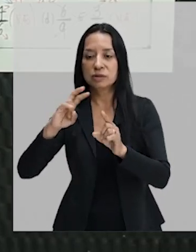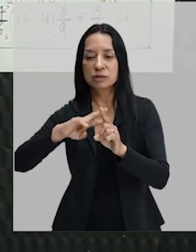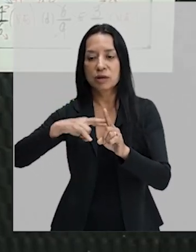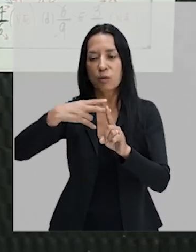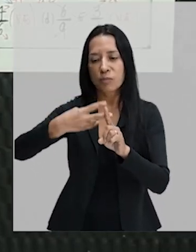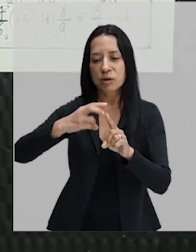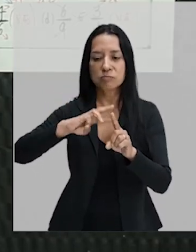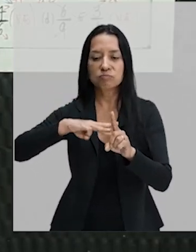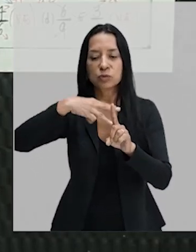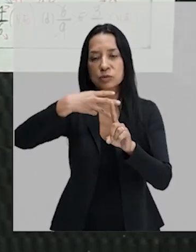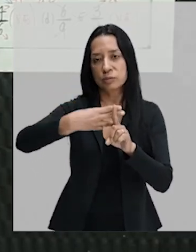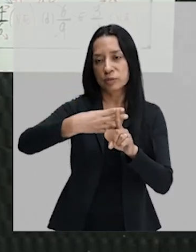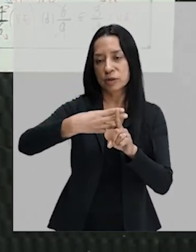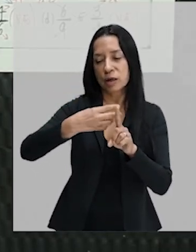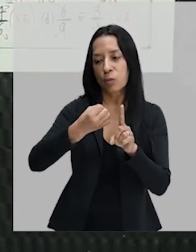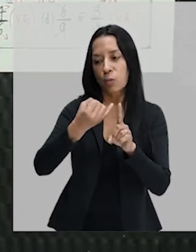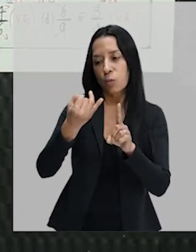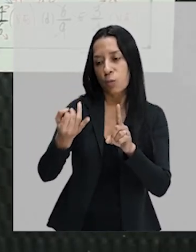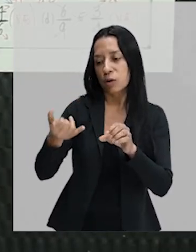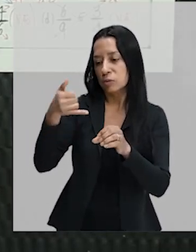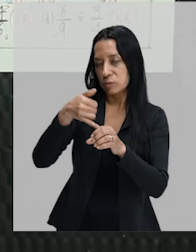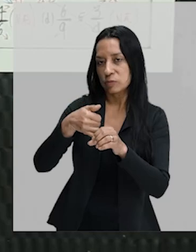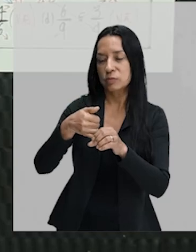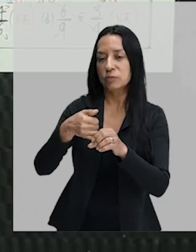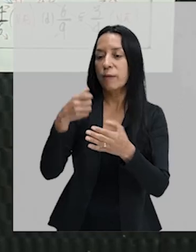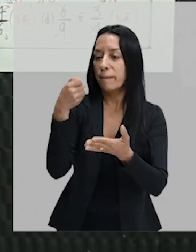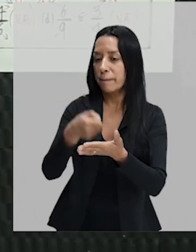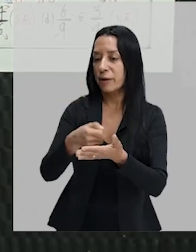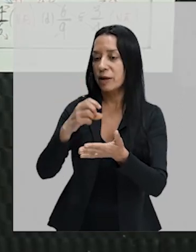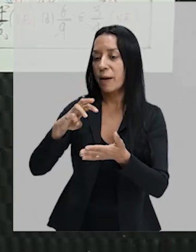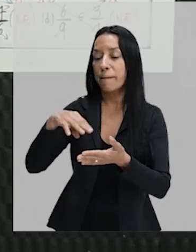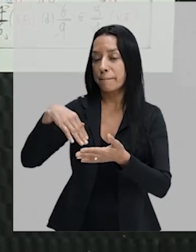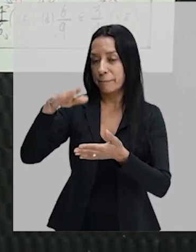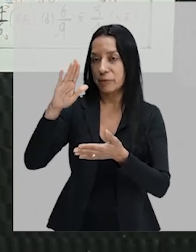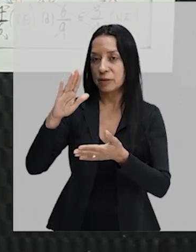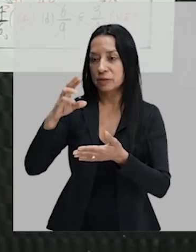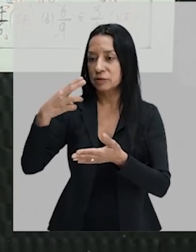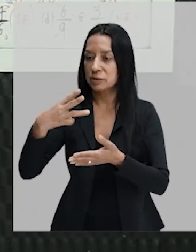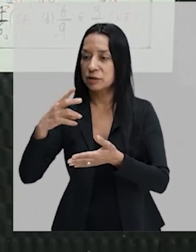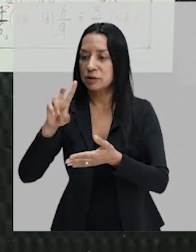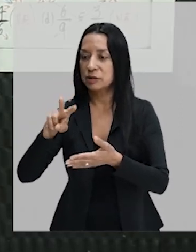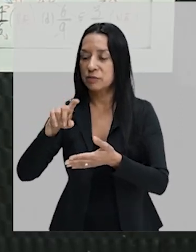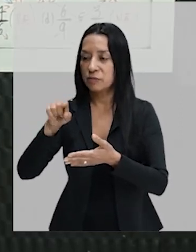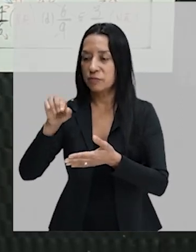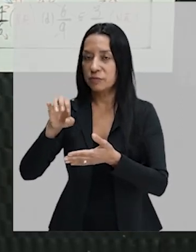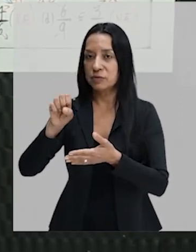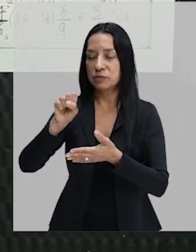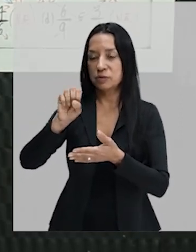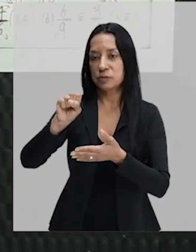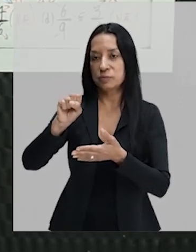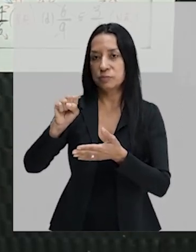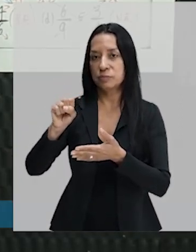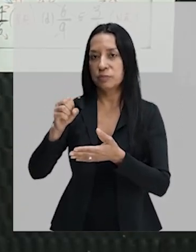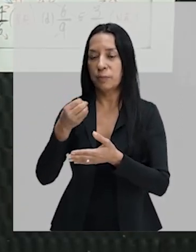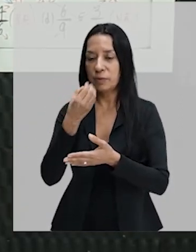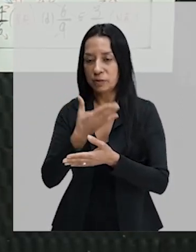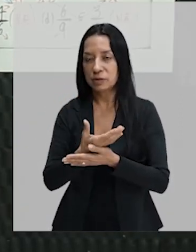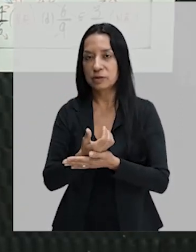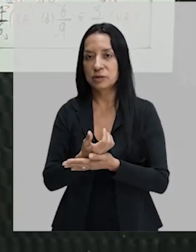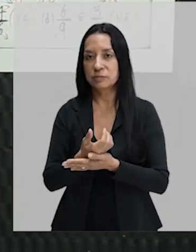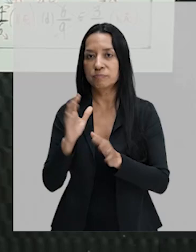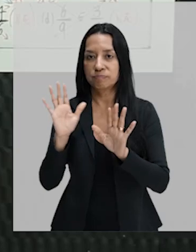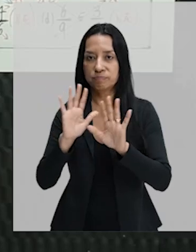de combustível, eu vou pagar 3 vezes mais. Vou poder formar uma proporção entre aquelas quantidades. Beleza?